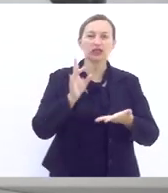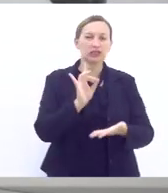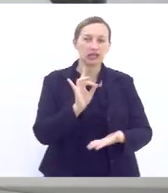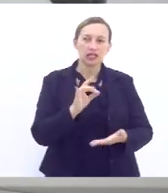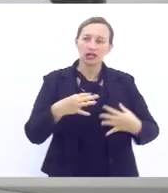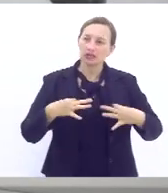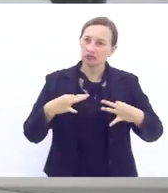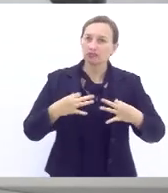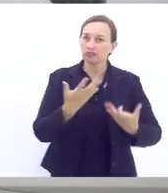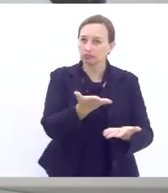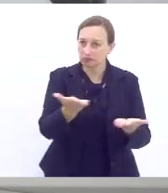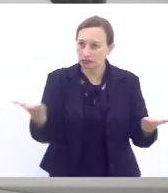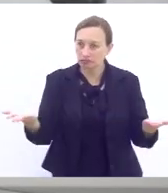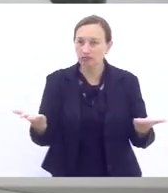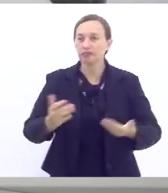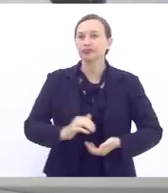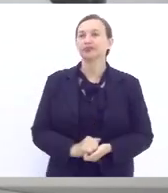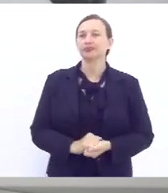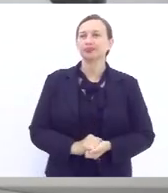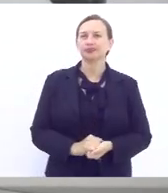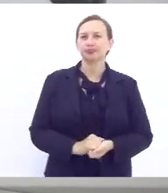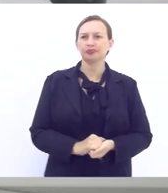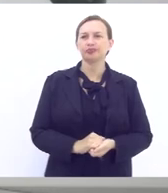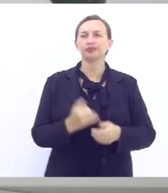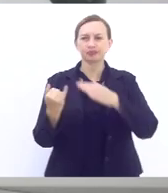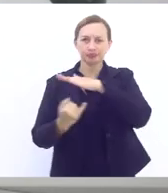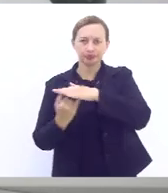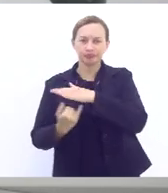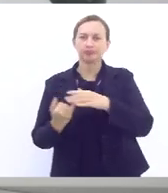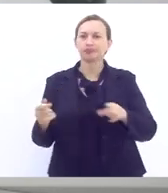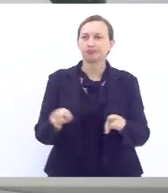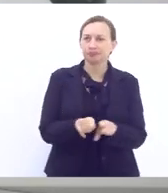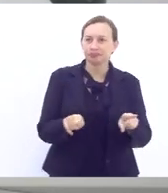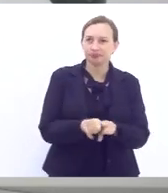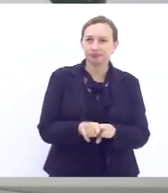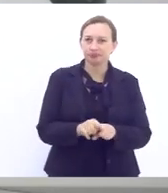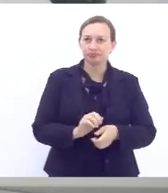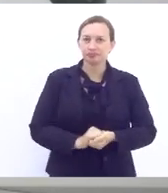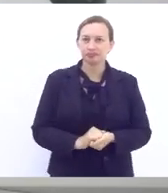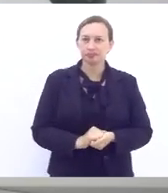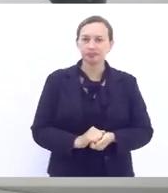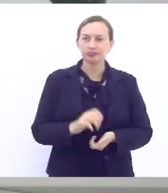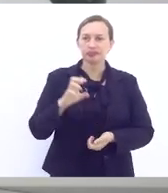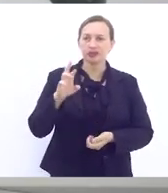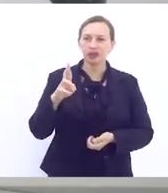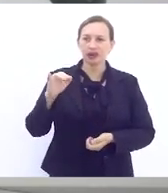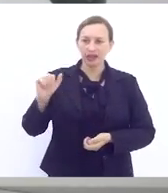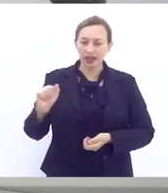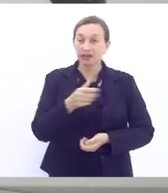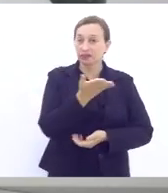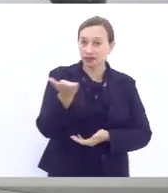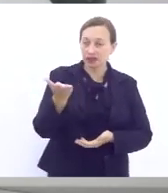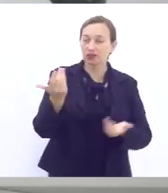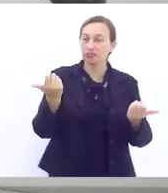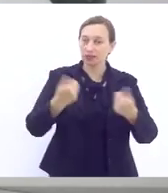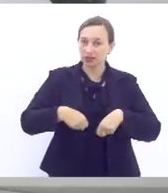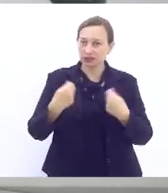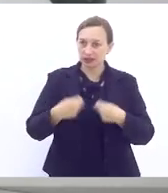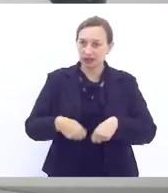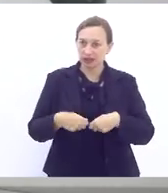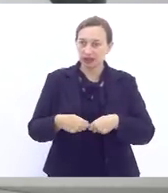à disposição de vocês e do Instituto também o Creto que vocês precisarem